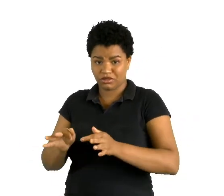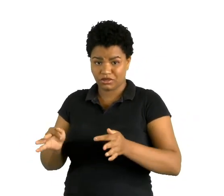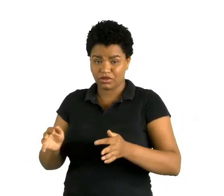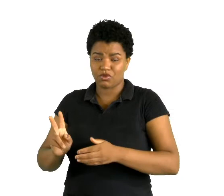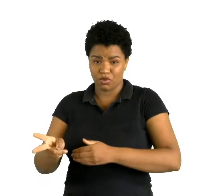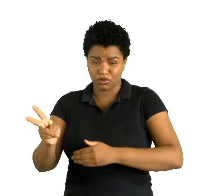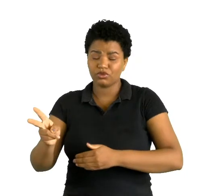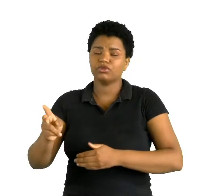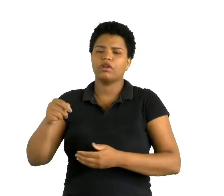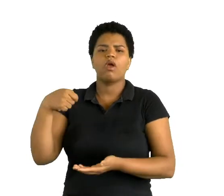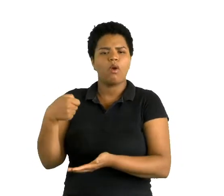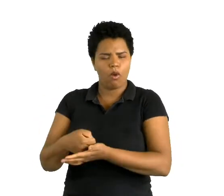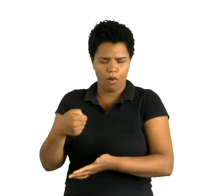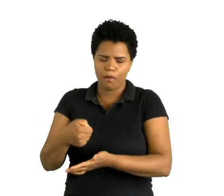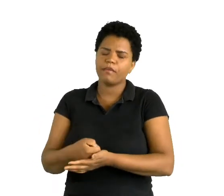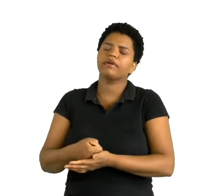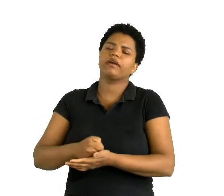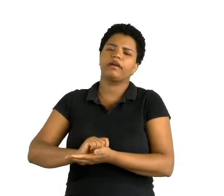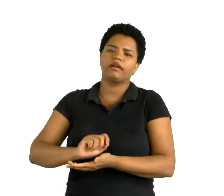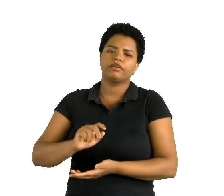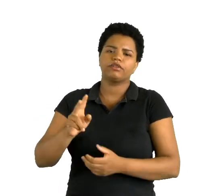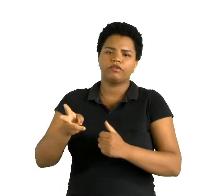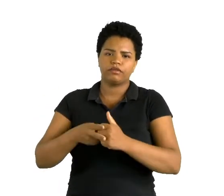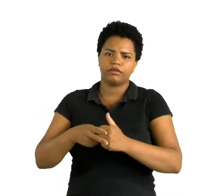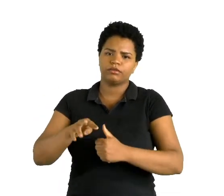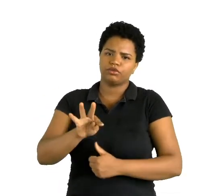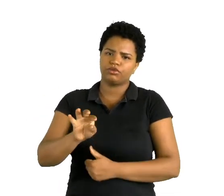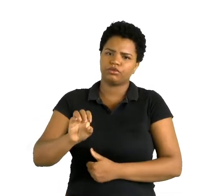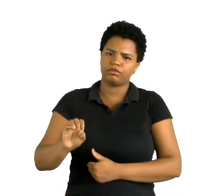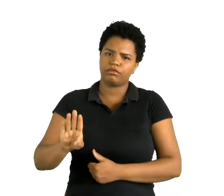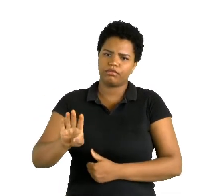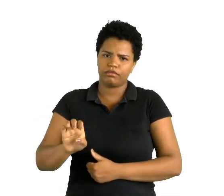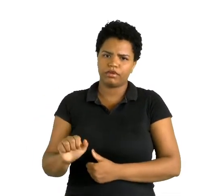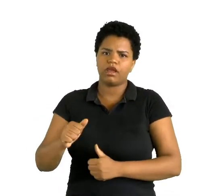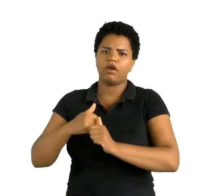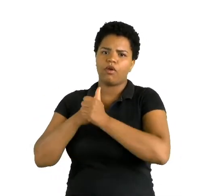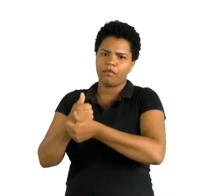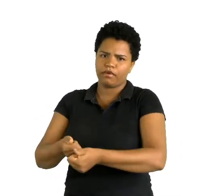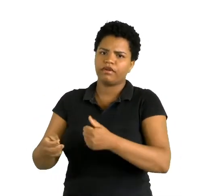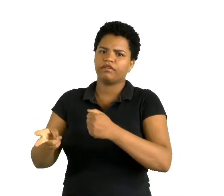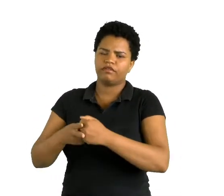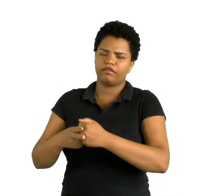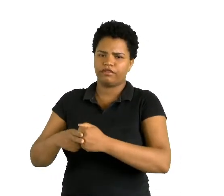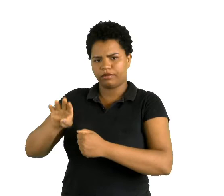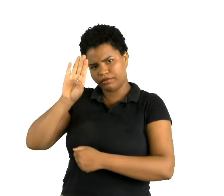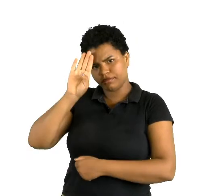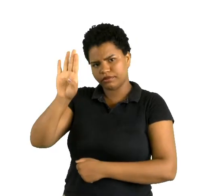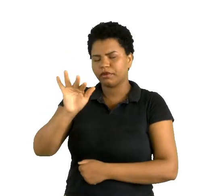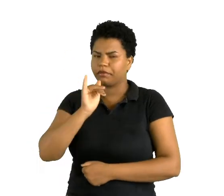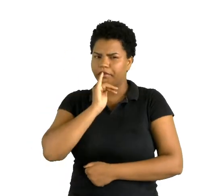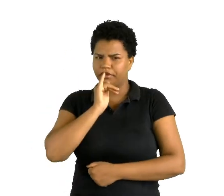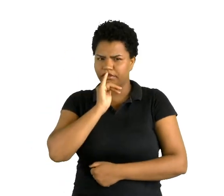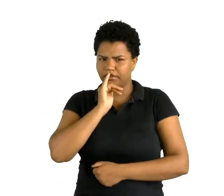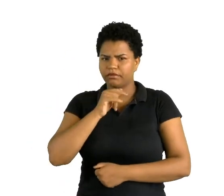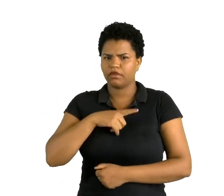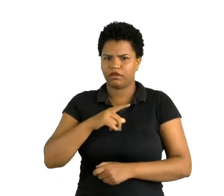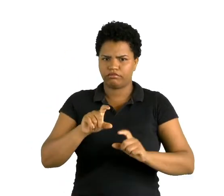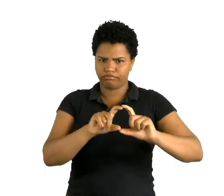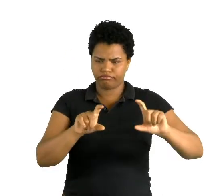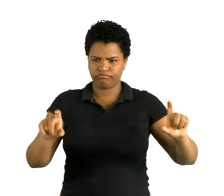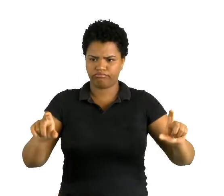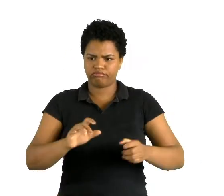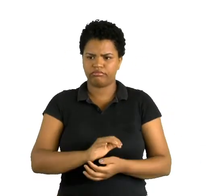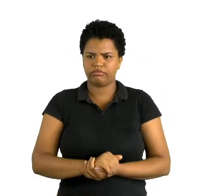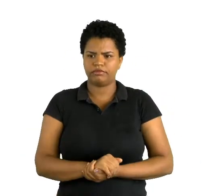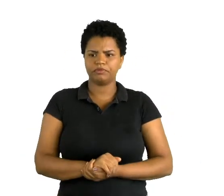estar acompanhando o verbo principal. Então, observem aqui no exemplo. Eu tenho I travel to Canada